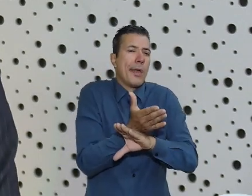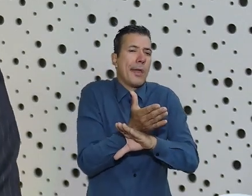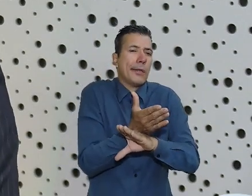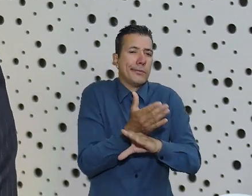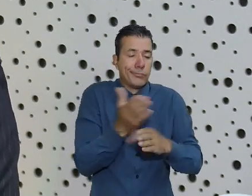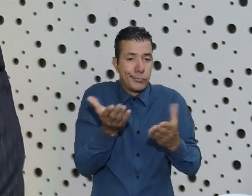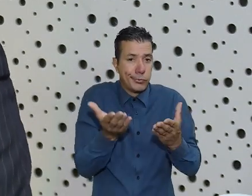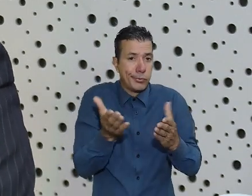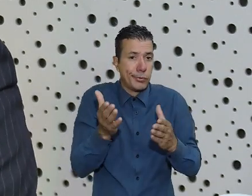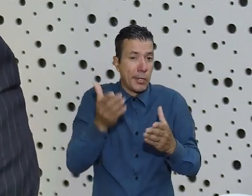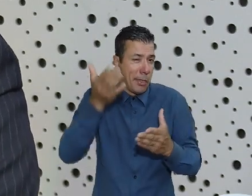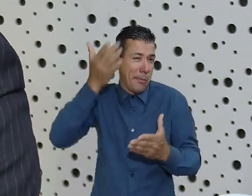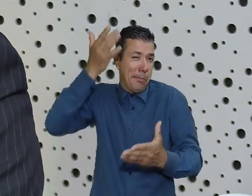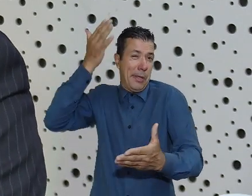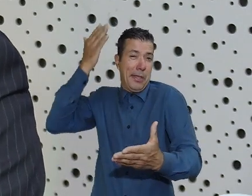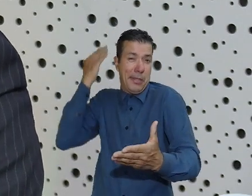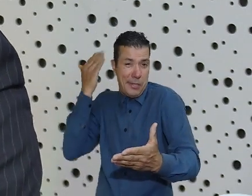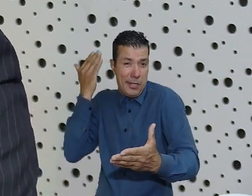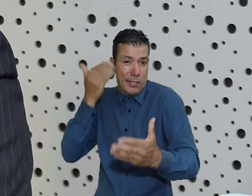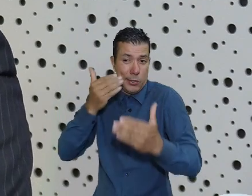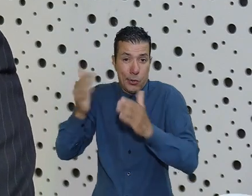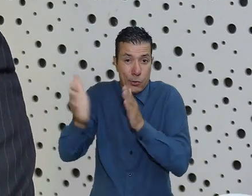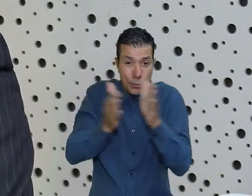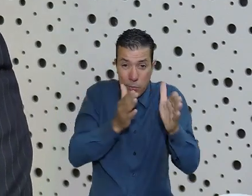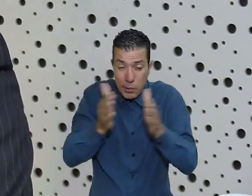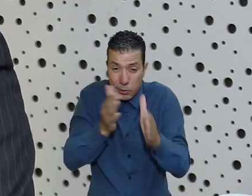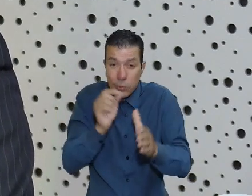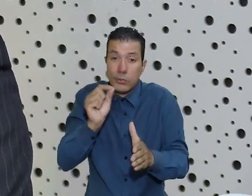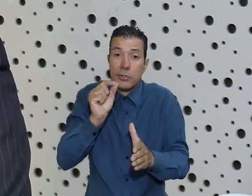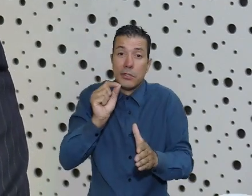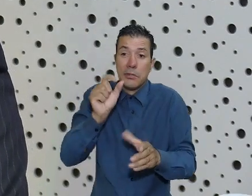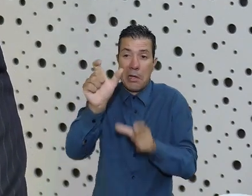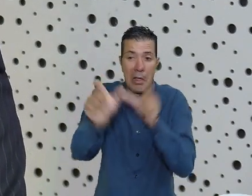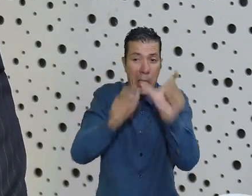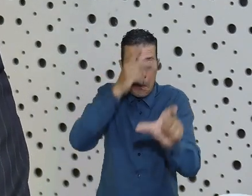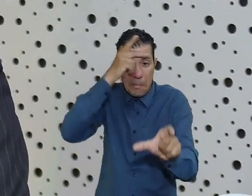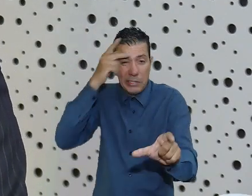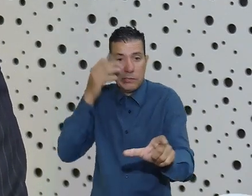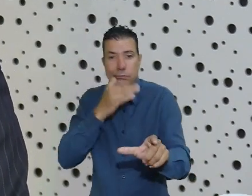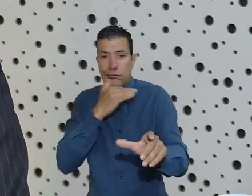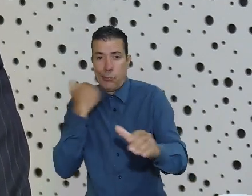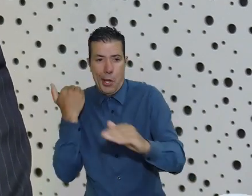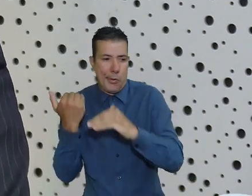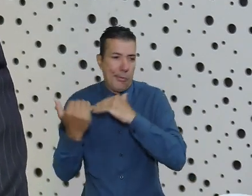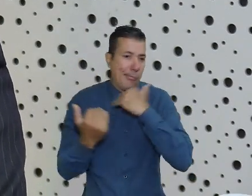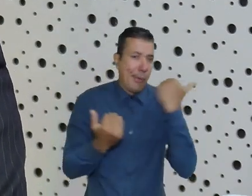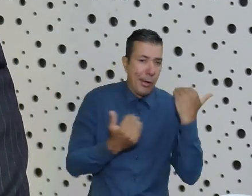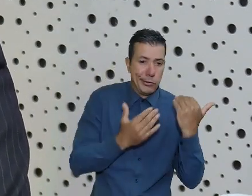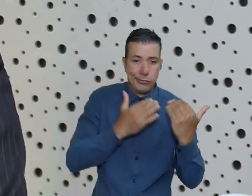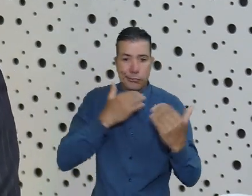então chegamos no clímax da Idade Média, onde as pessoas estavam já mortas de fome.